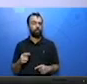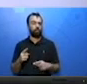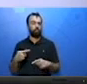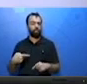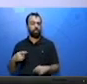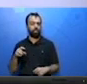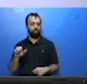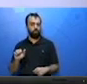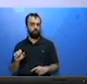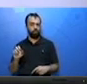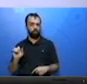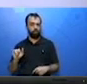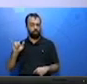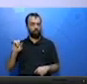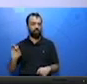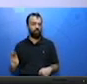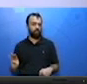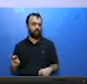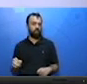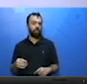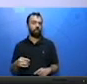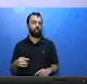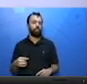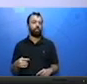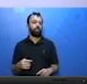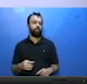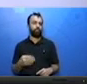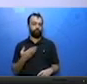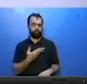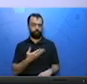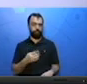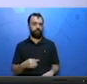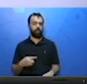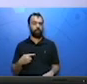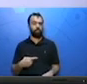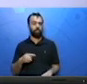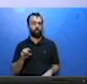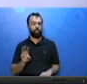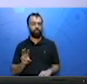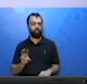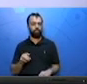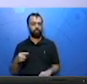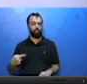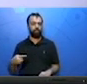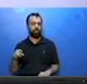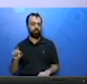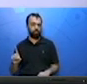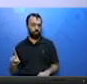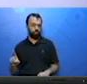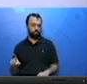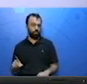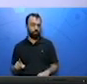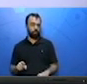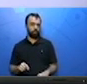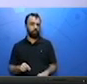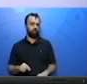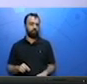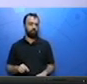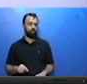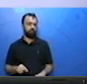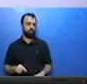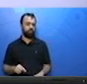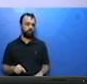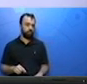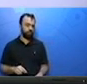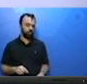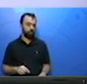é menos 3 e o Y do ponto B é 1. Aqui vocês estão vendo que eu coloquei menos, menos 3, porque esse menos é